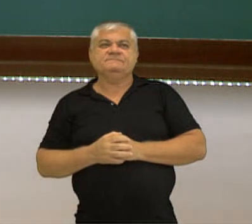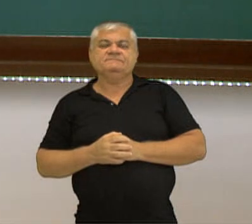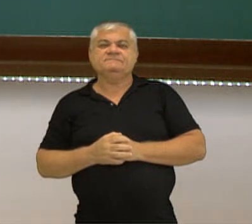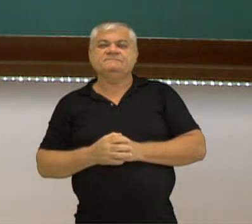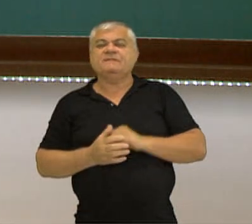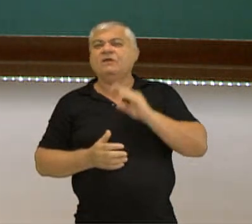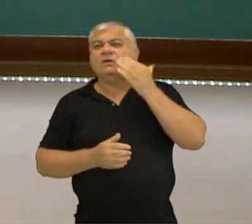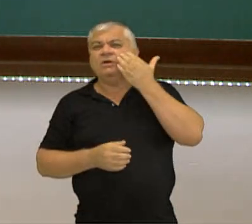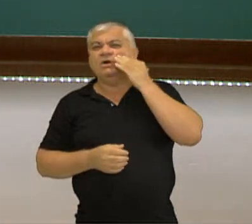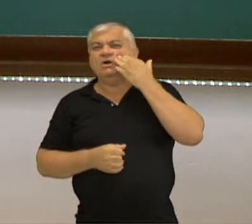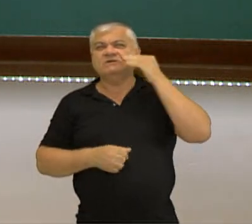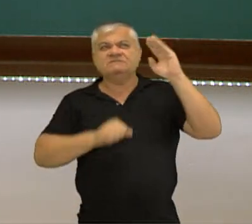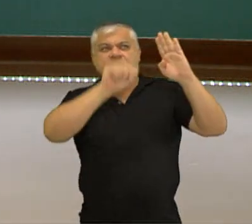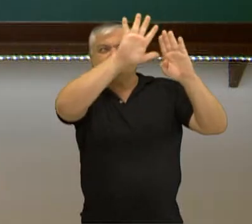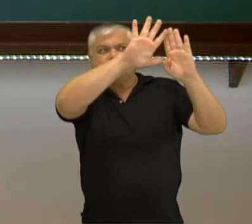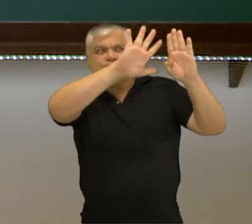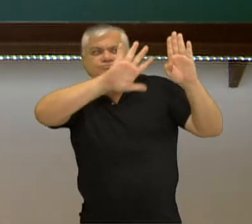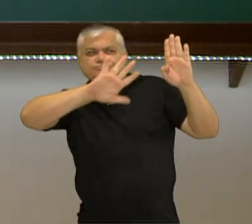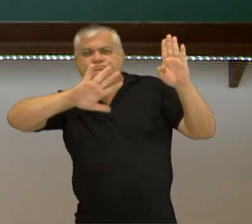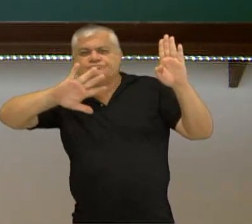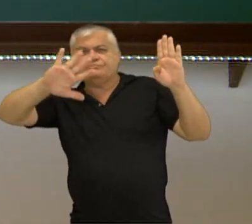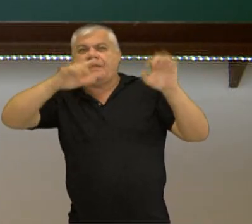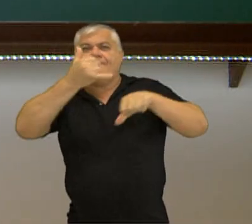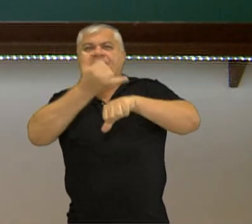rosa eu tenho todos os metais